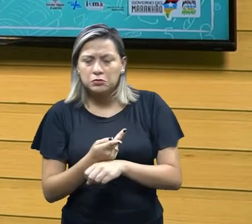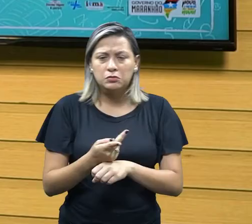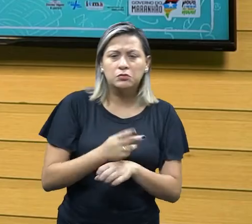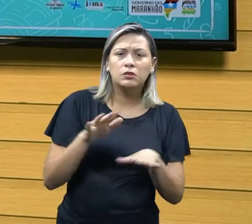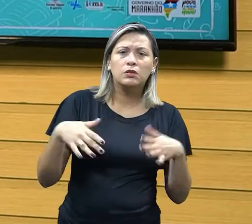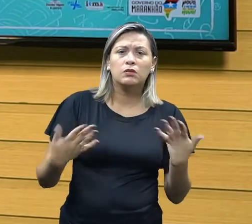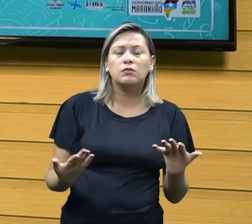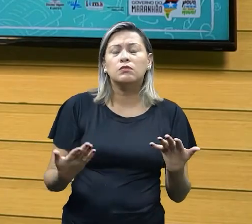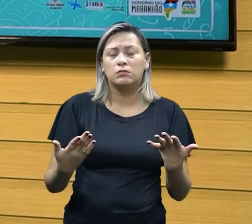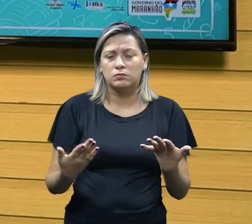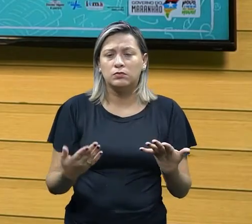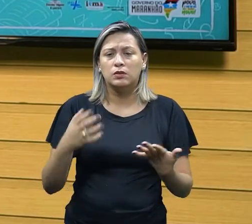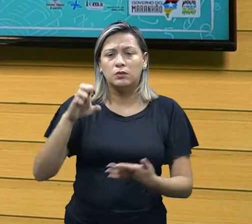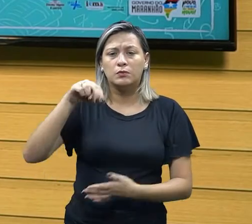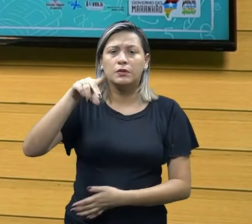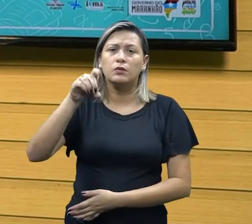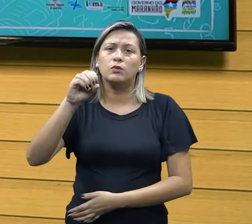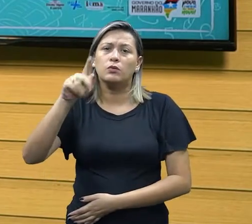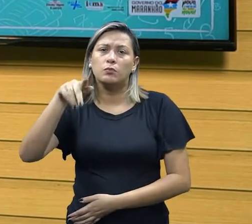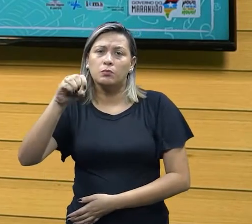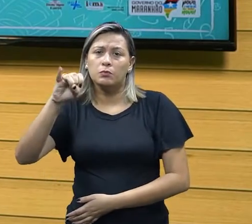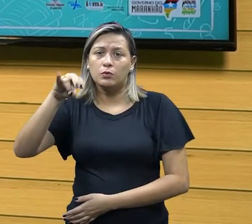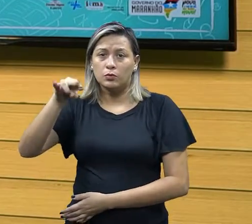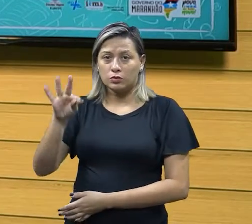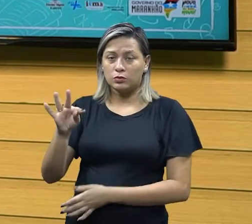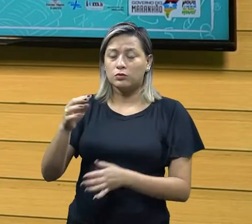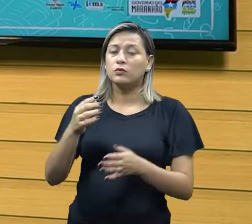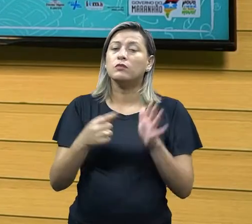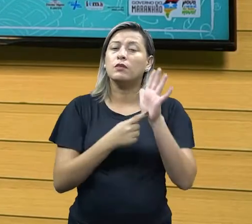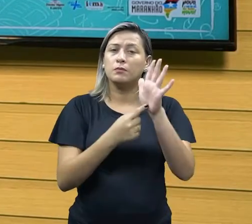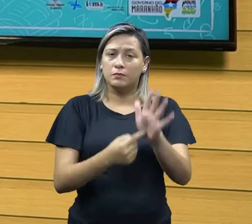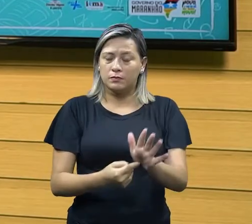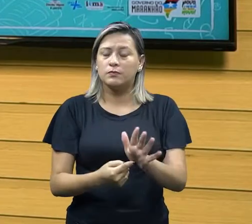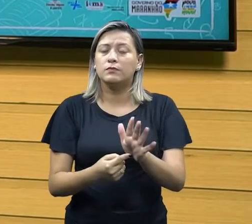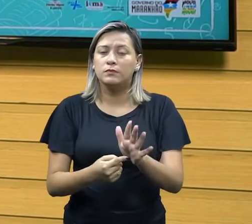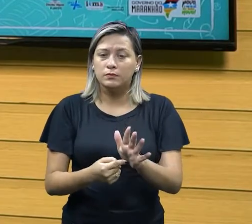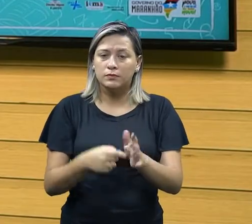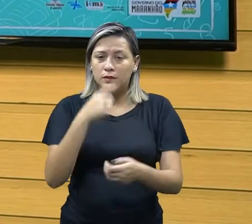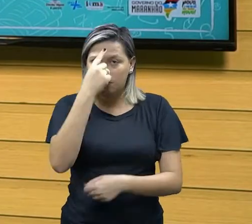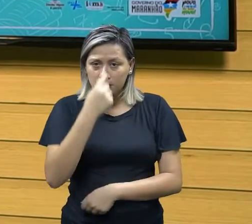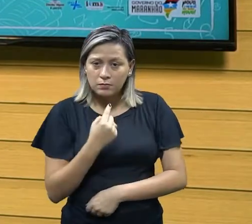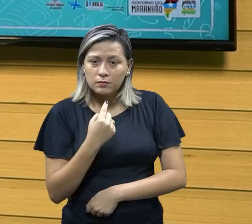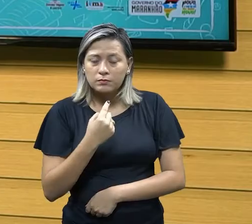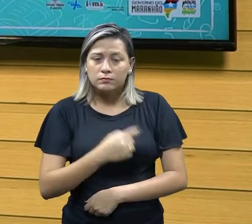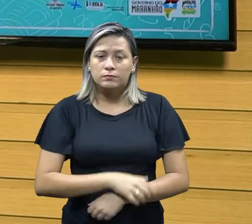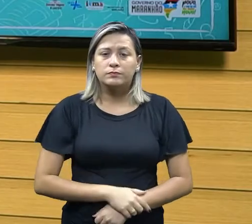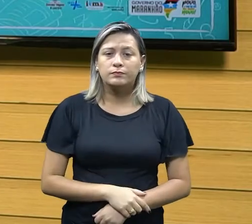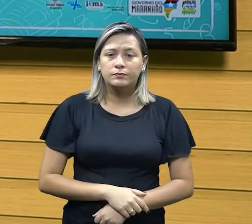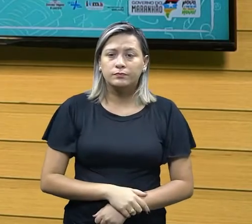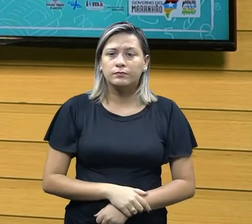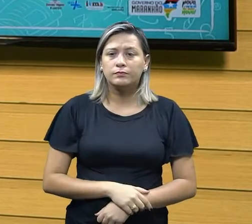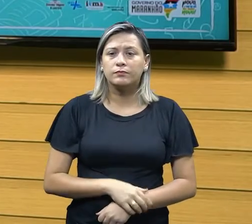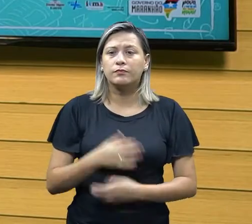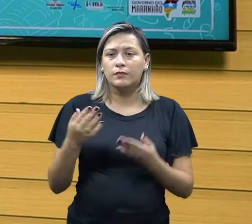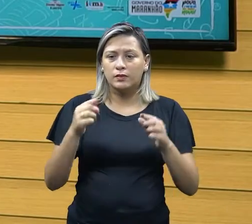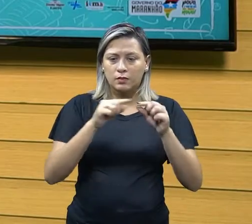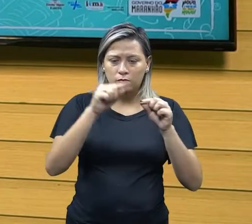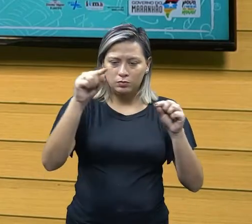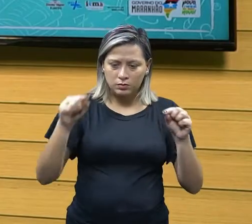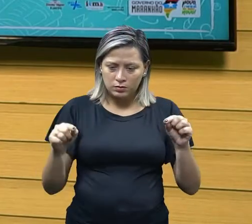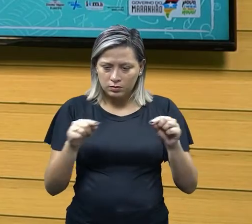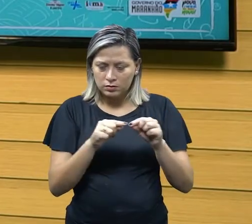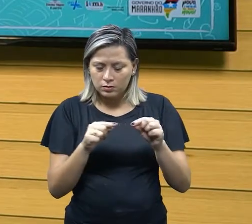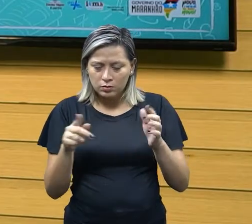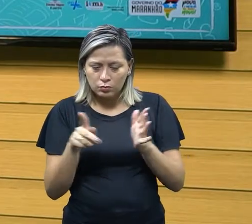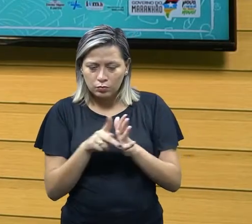o endpoint, vai aparecer aquela figura ali do ponto final. Midpoint, aquele triângulozinho ali indicando que é o ponto